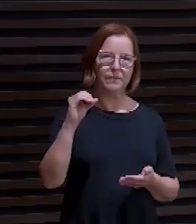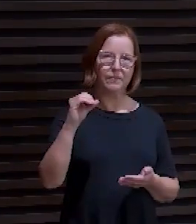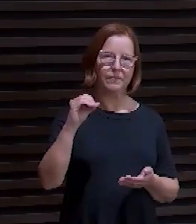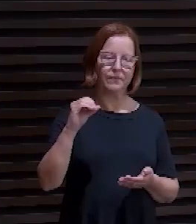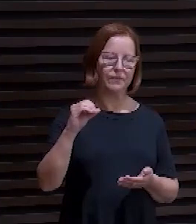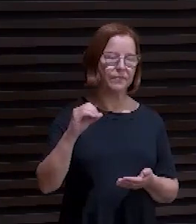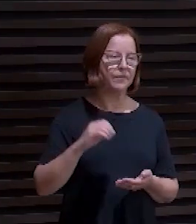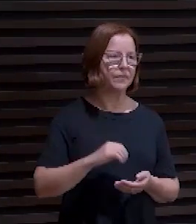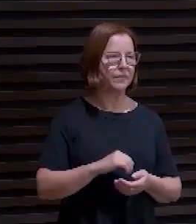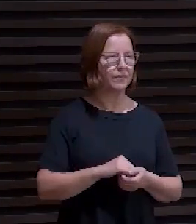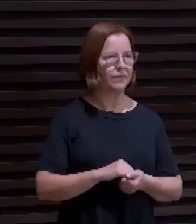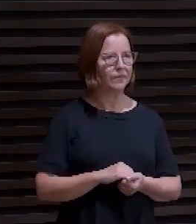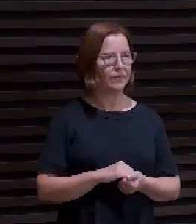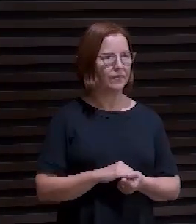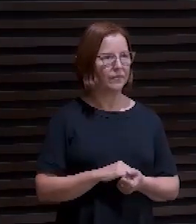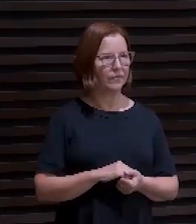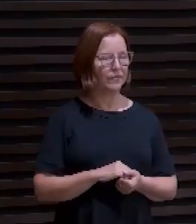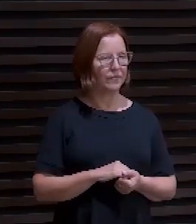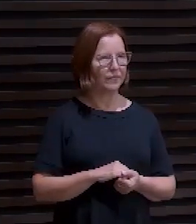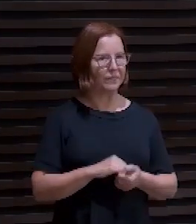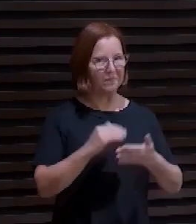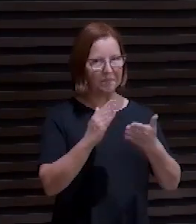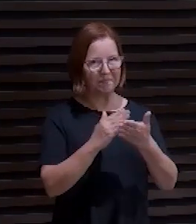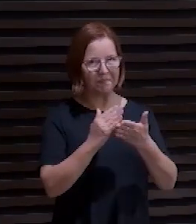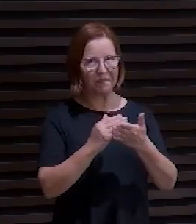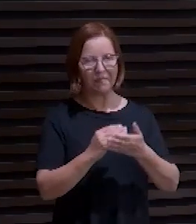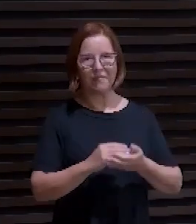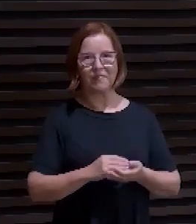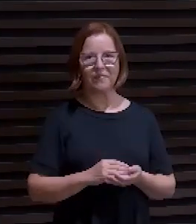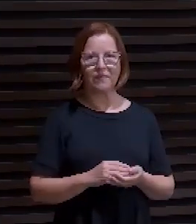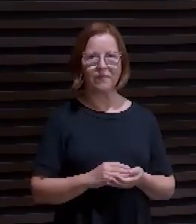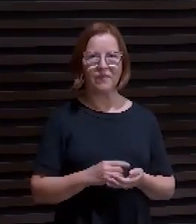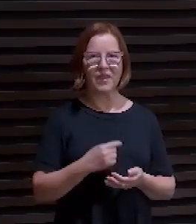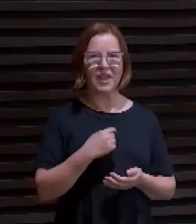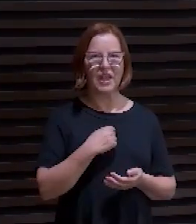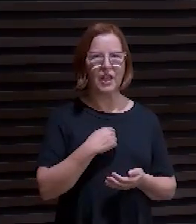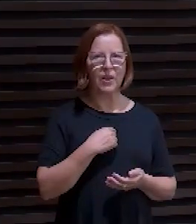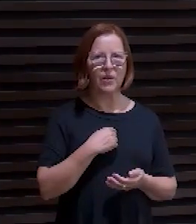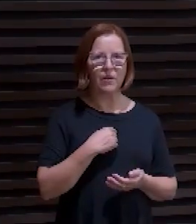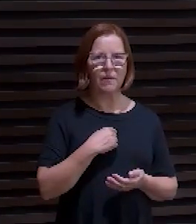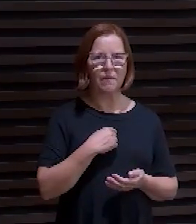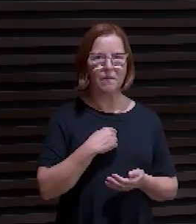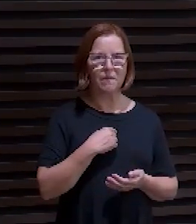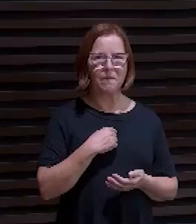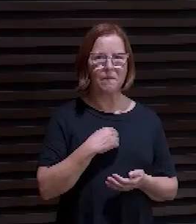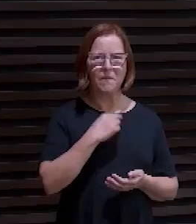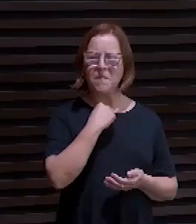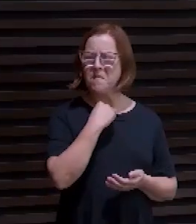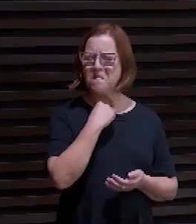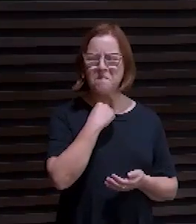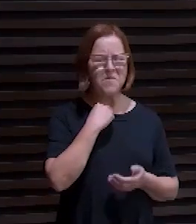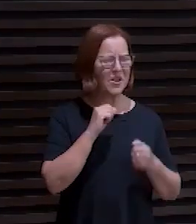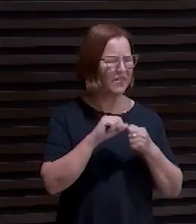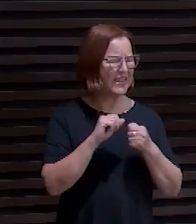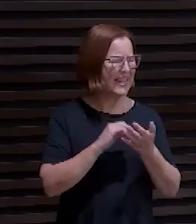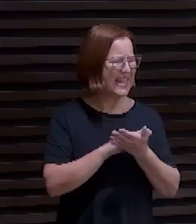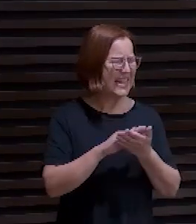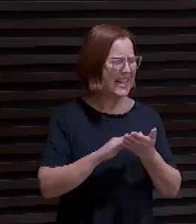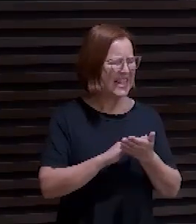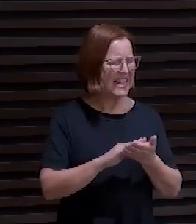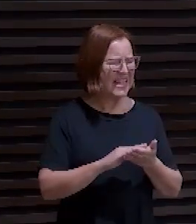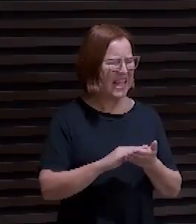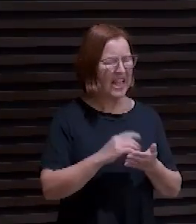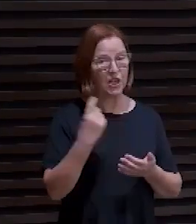Evangelho de João 5,30, eu nada posso fazer de mim mesmo, na forma